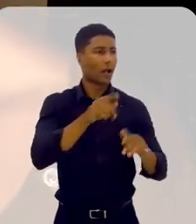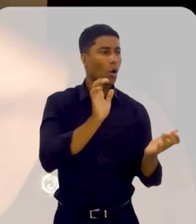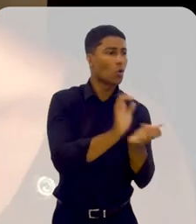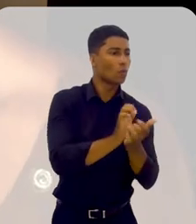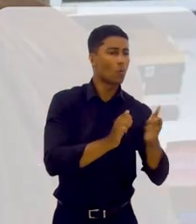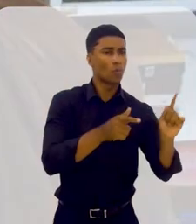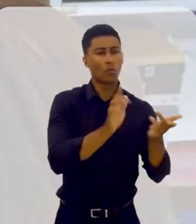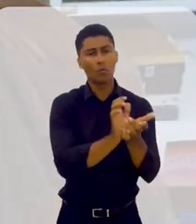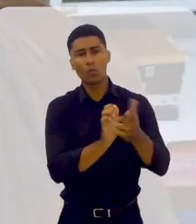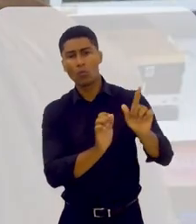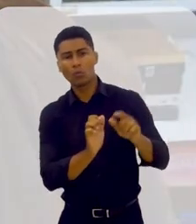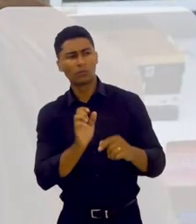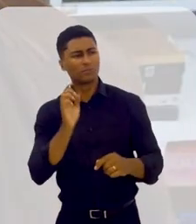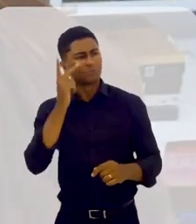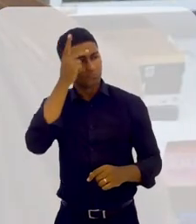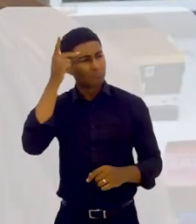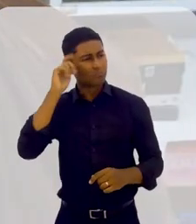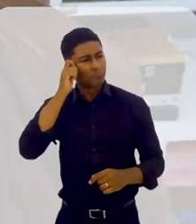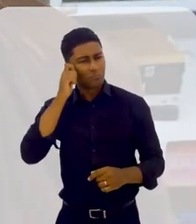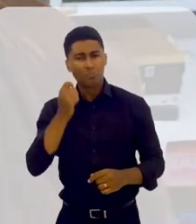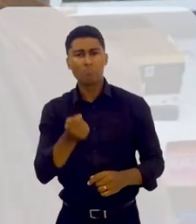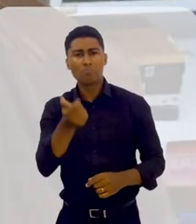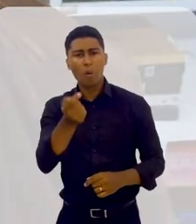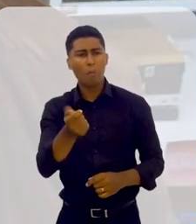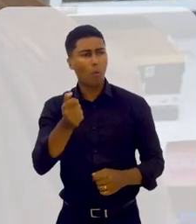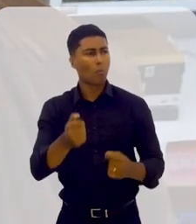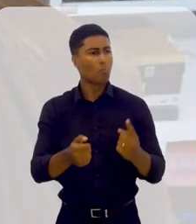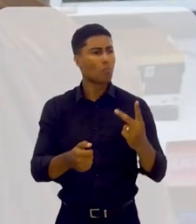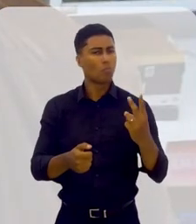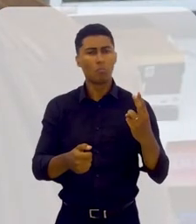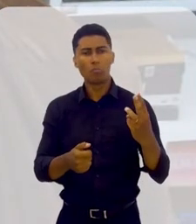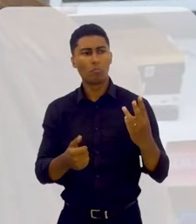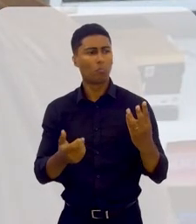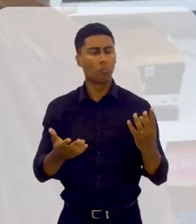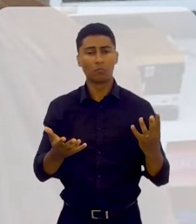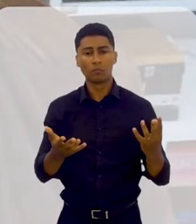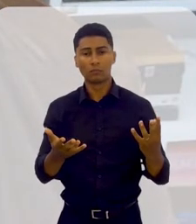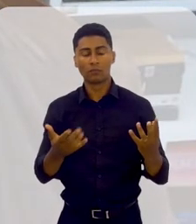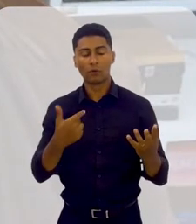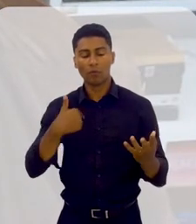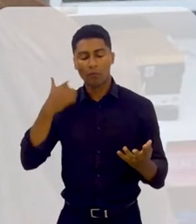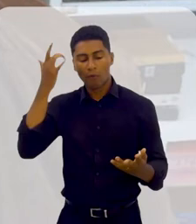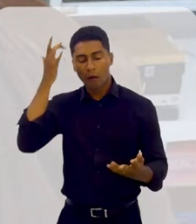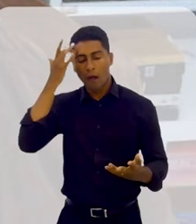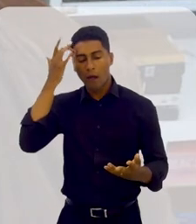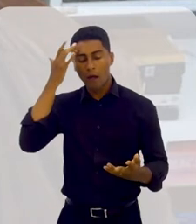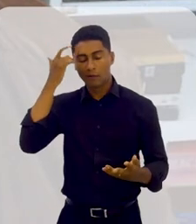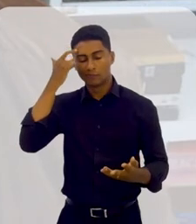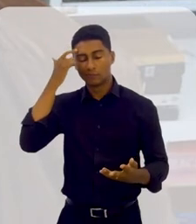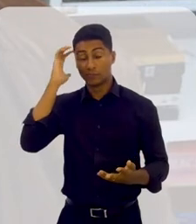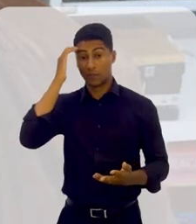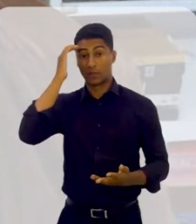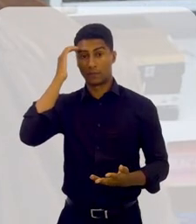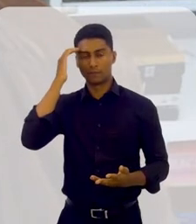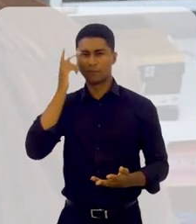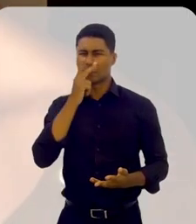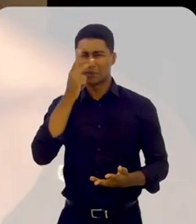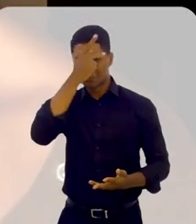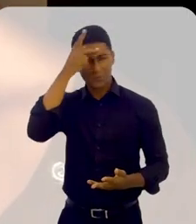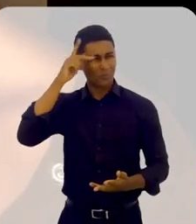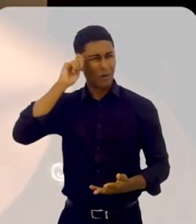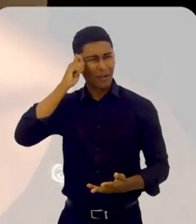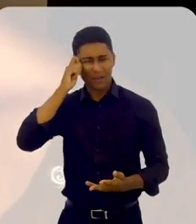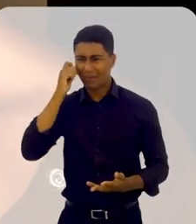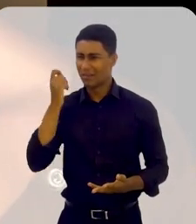ou mais ou três. Então, eu tive essa consciência de que os espaços que eu frequentava não tinham pessoas como eu.